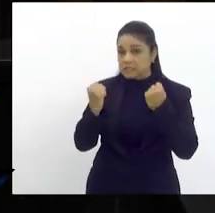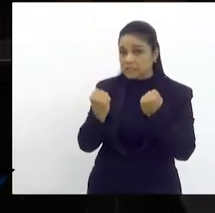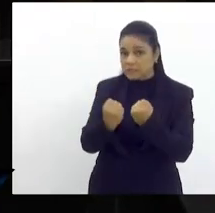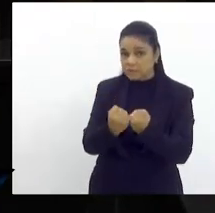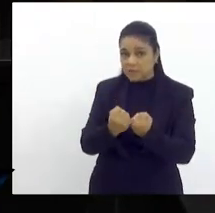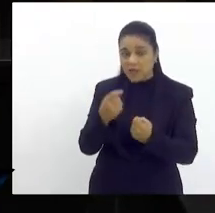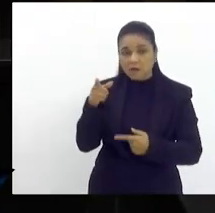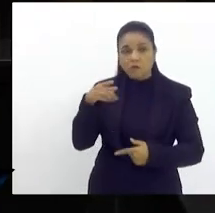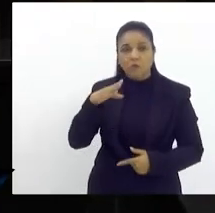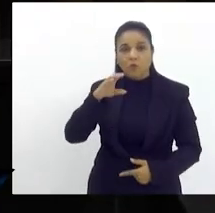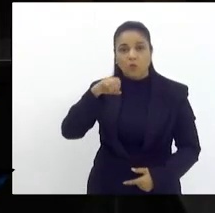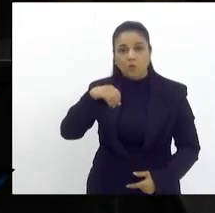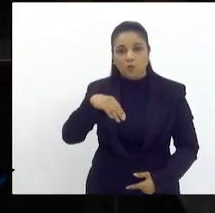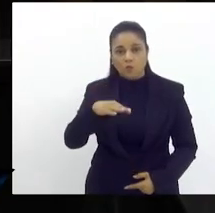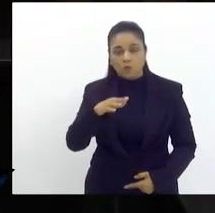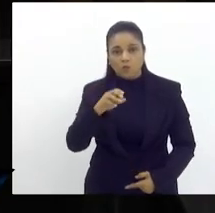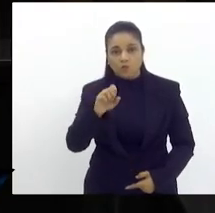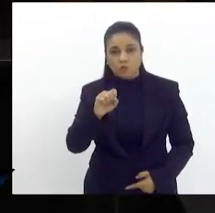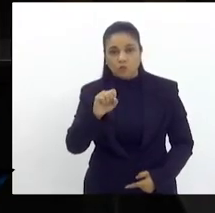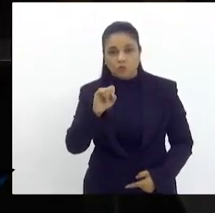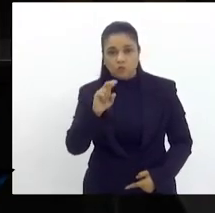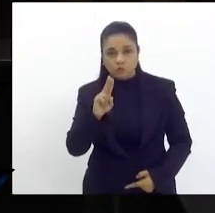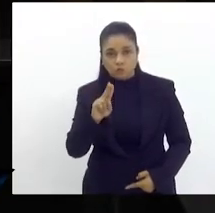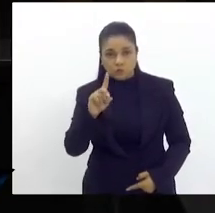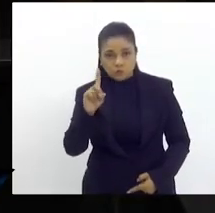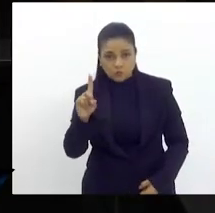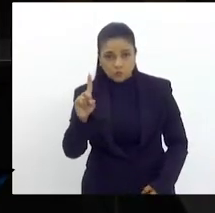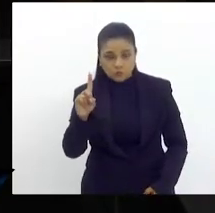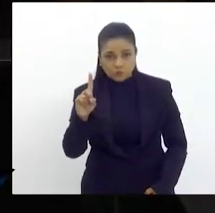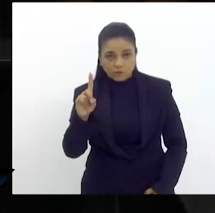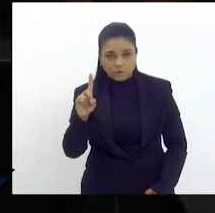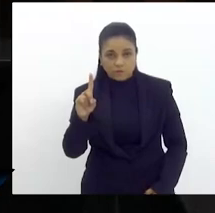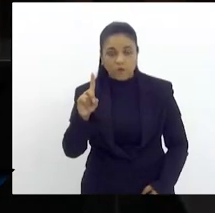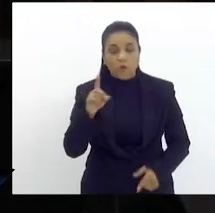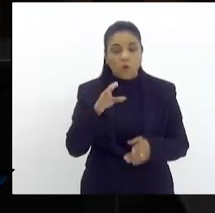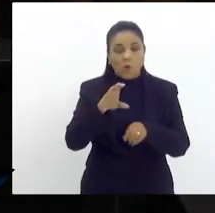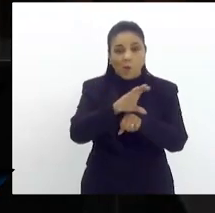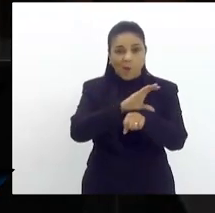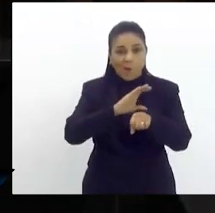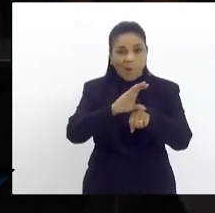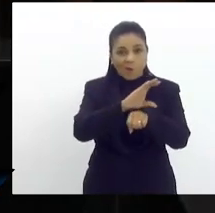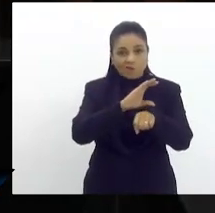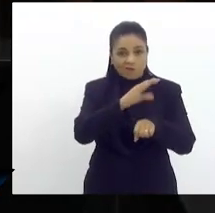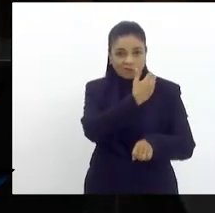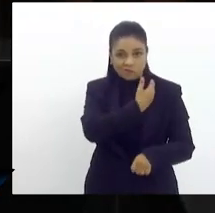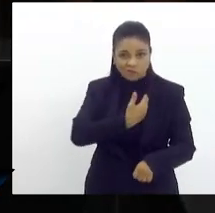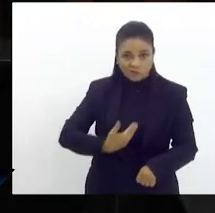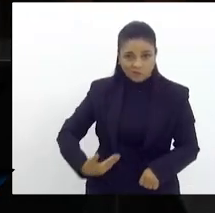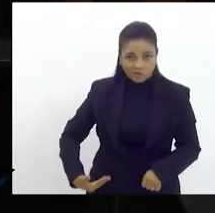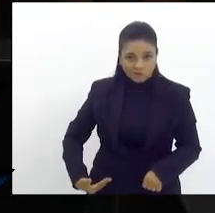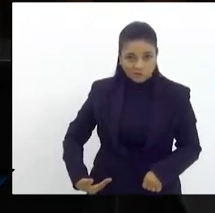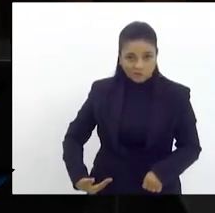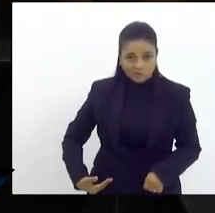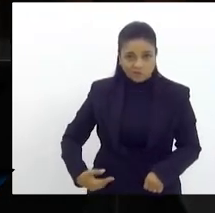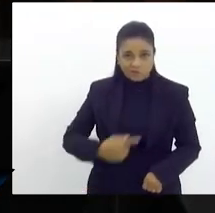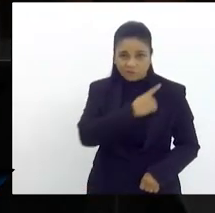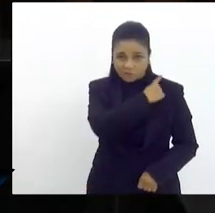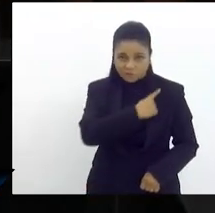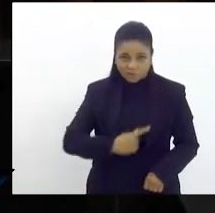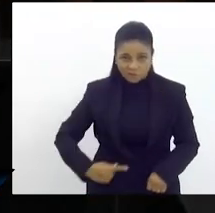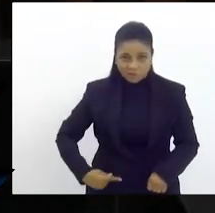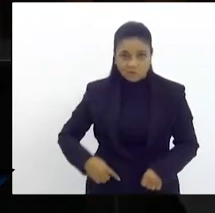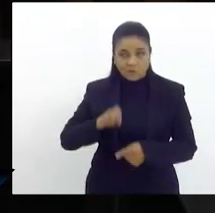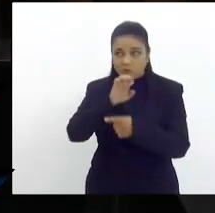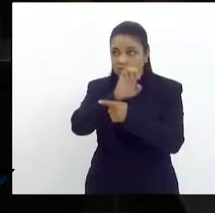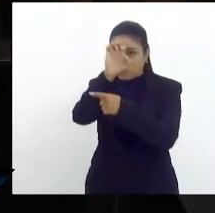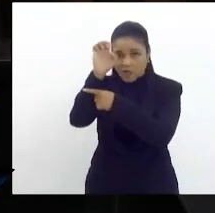curso de que é o conselho dos governadores do estado do Sul